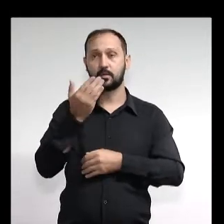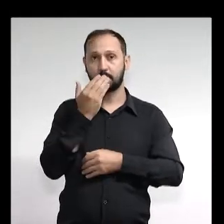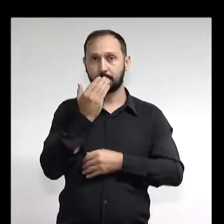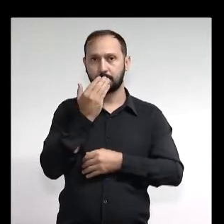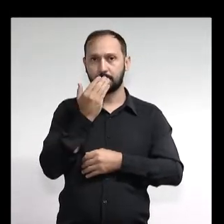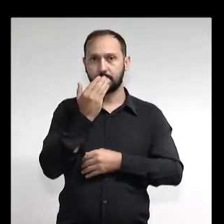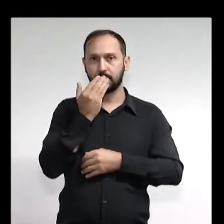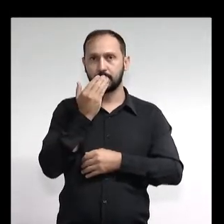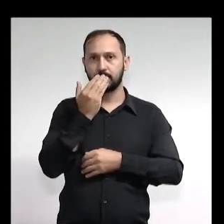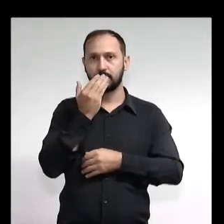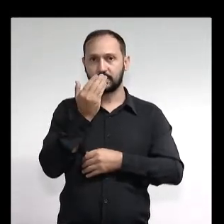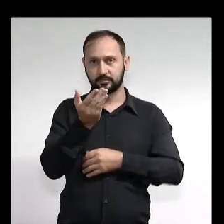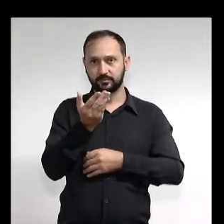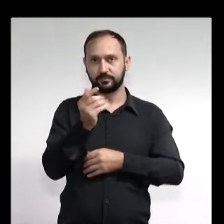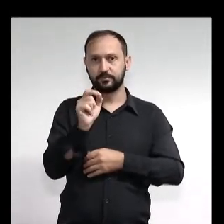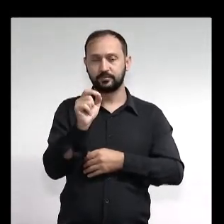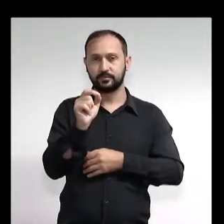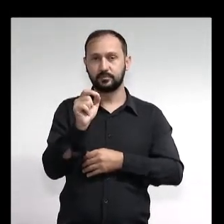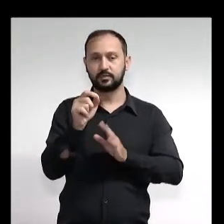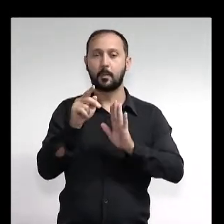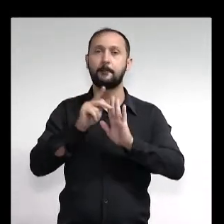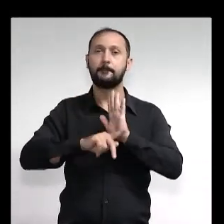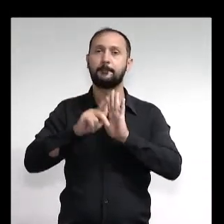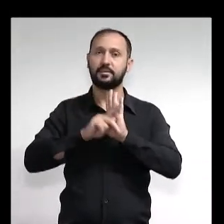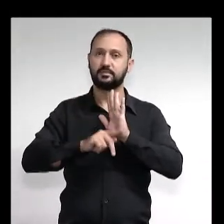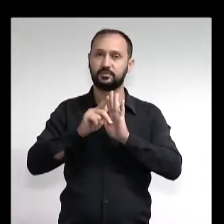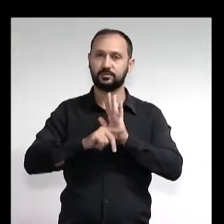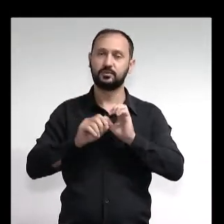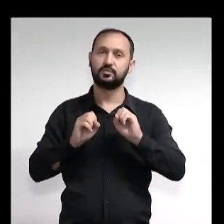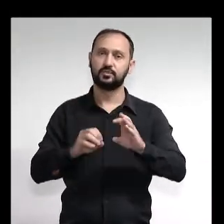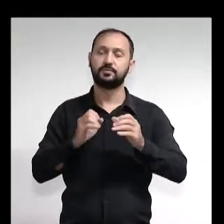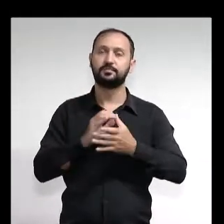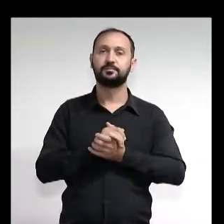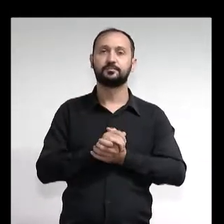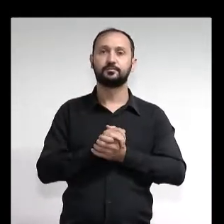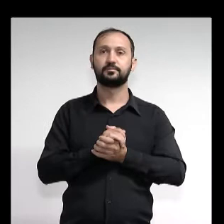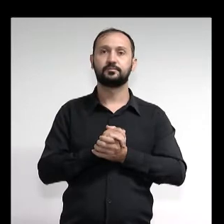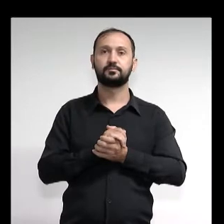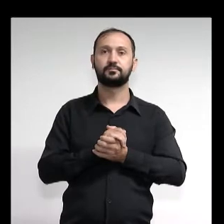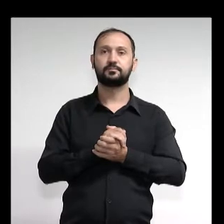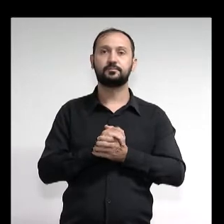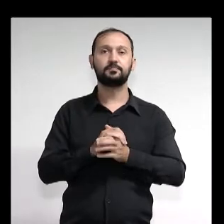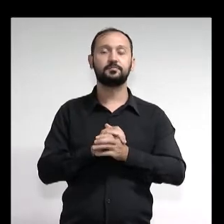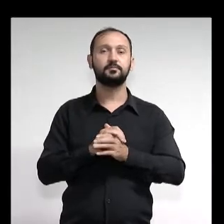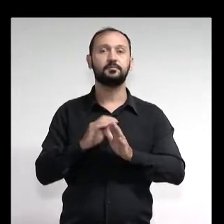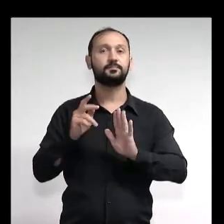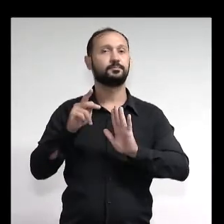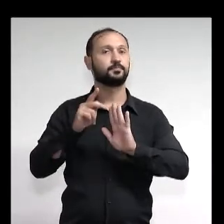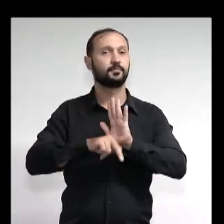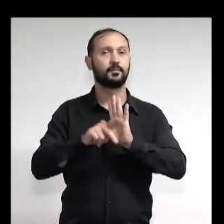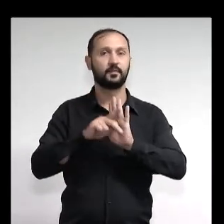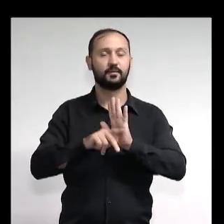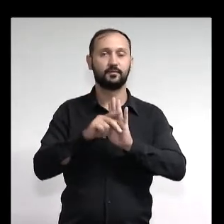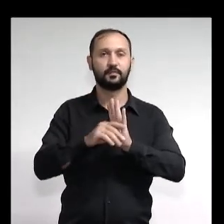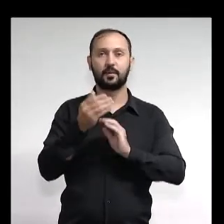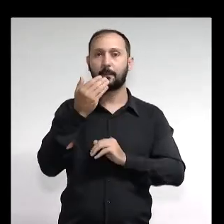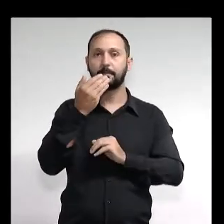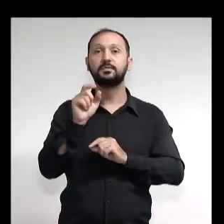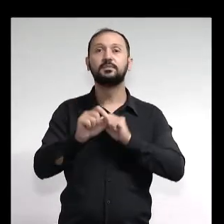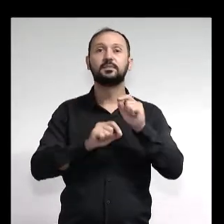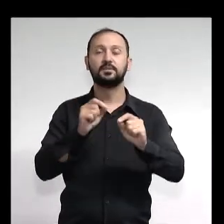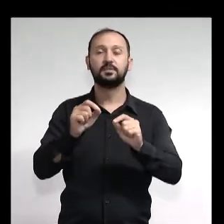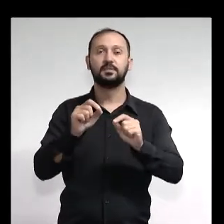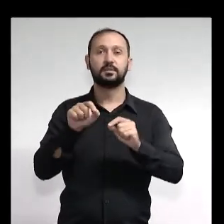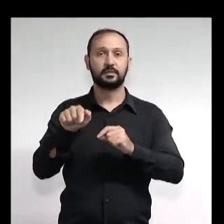gravei. E também solicitei o planejamento. O planejamento